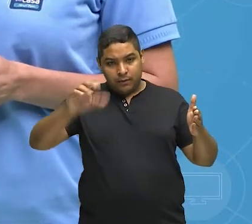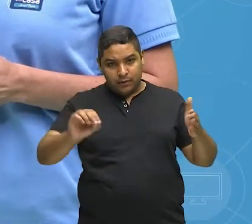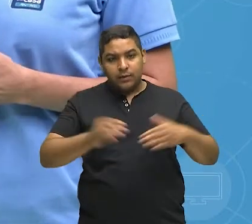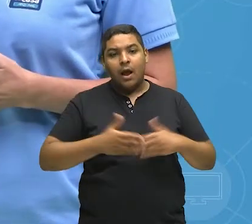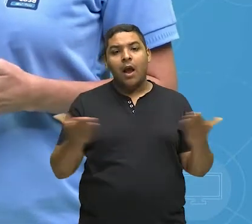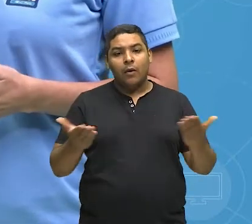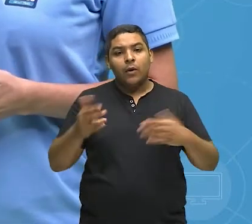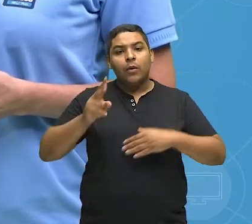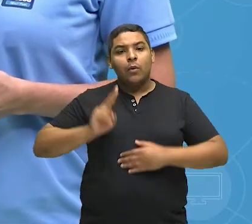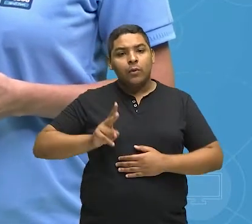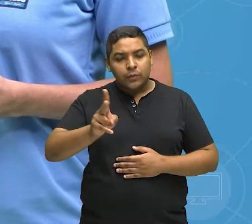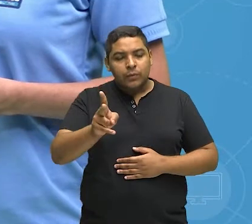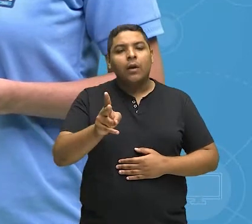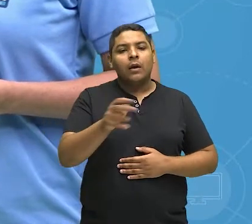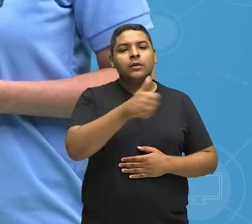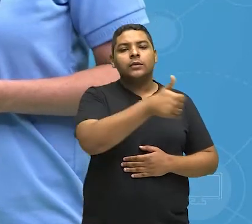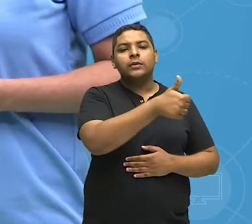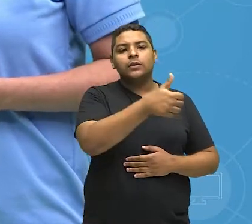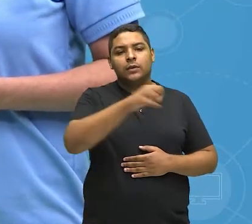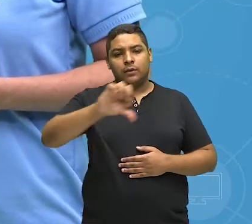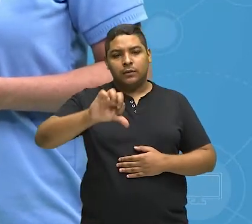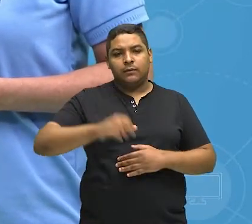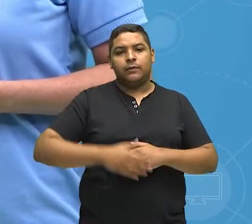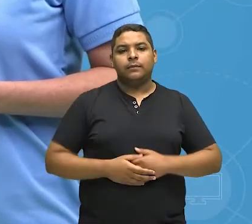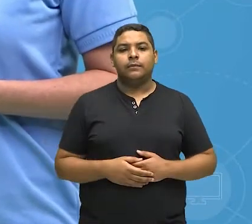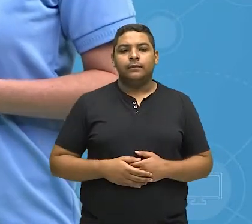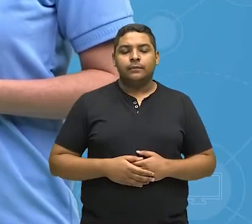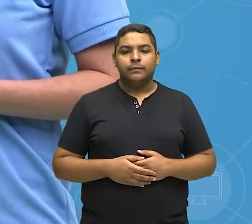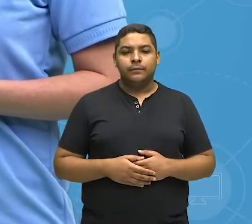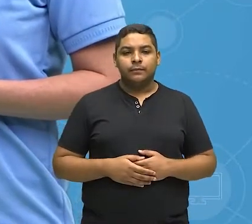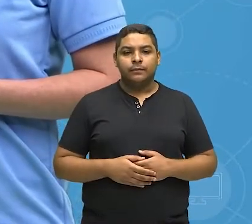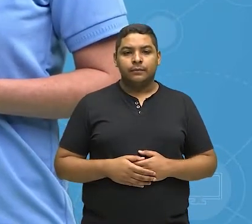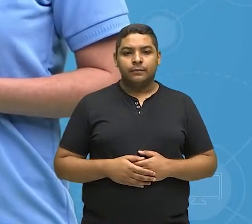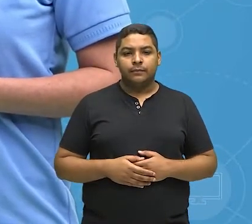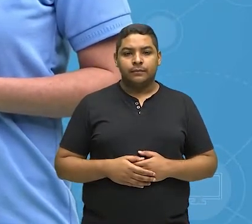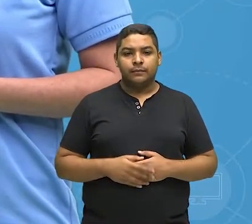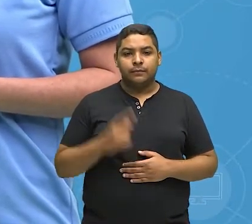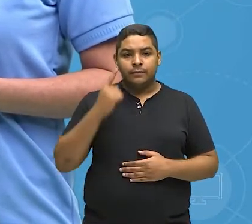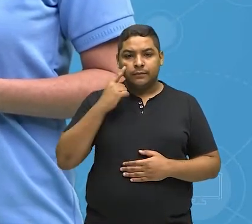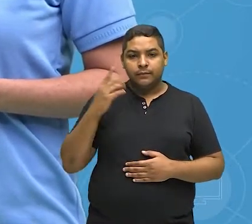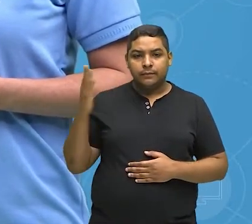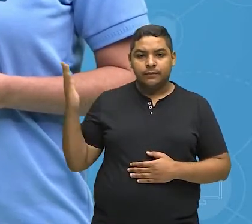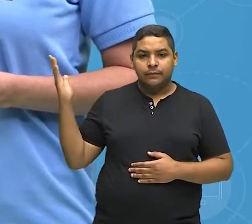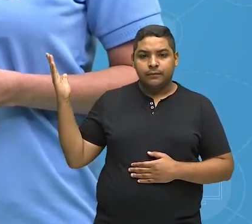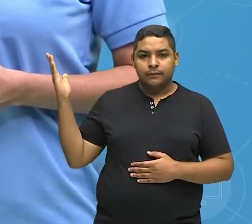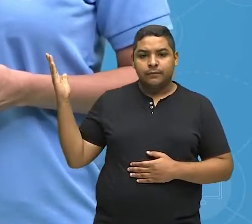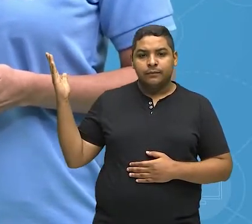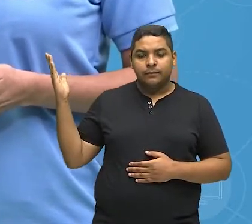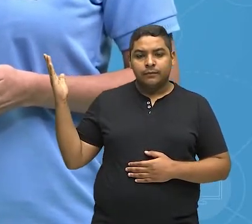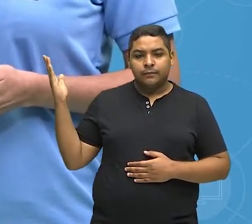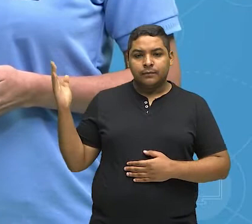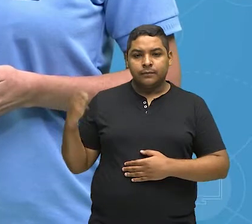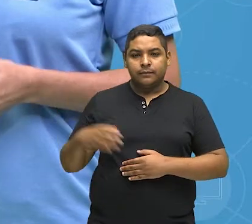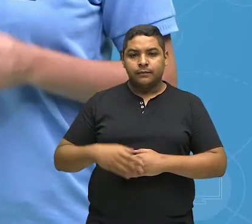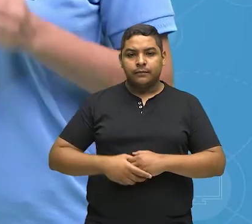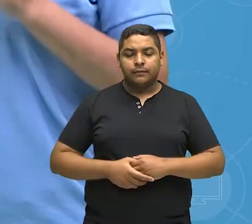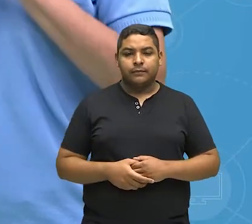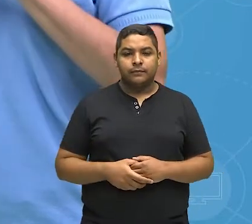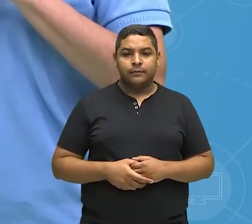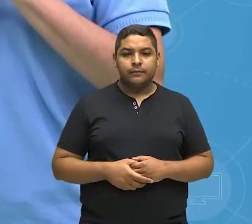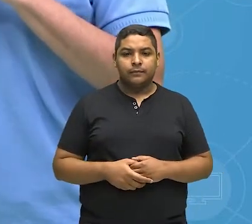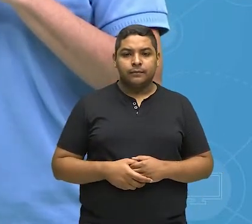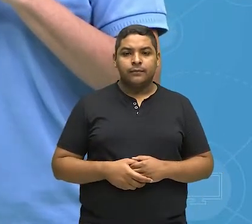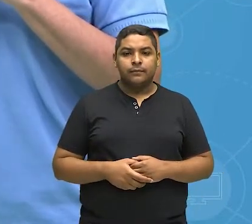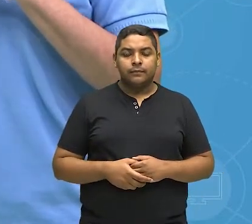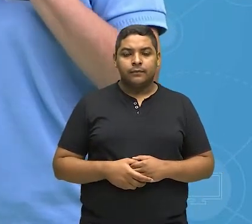19, certo? Então nós temos ali 11, né? Aqui do meu lado, 12, 13, a